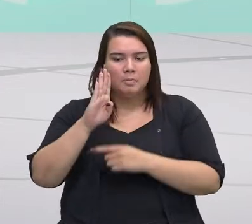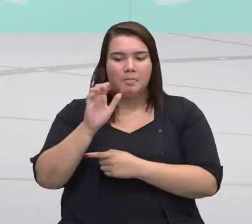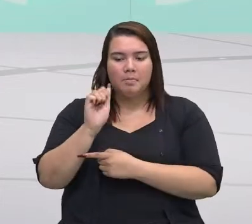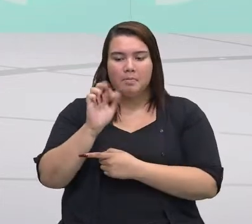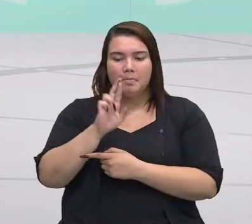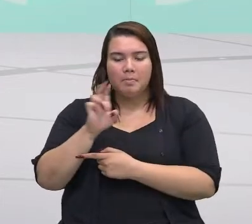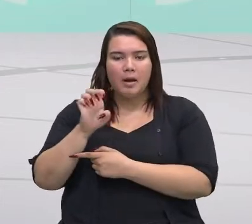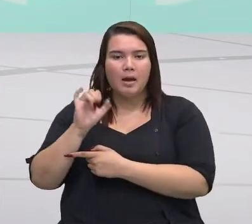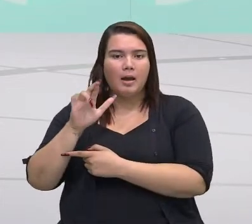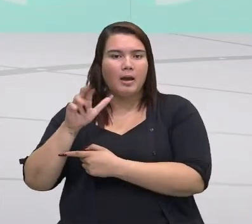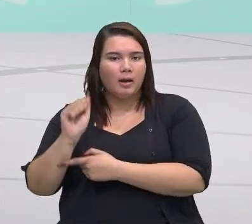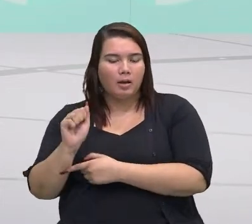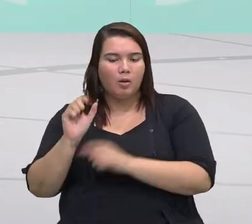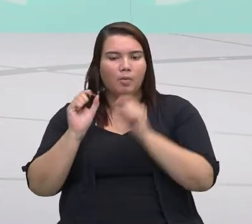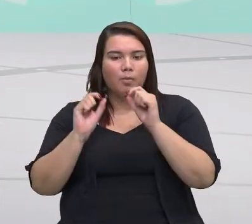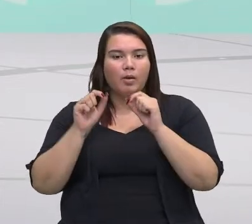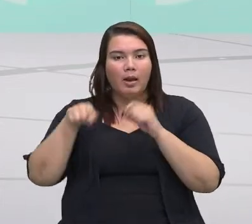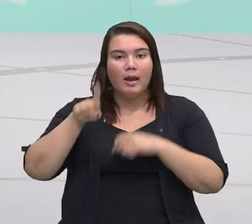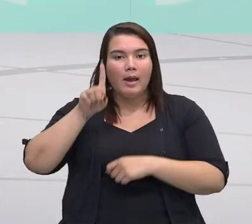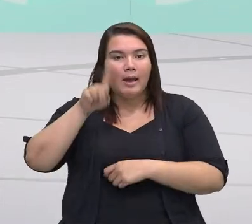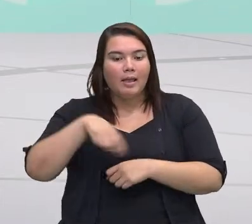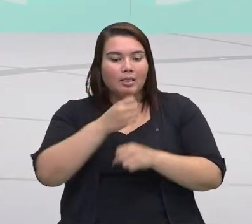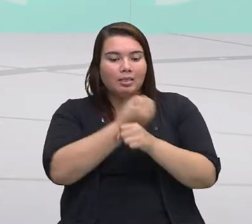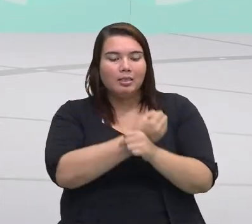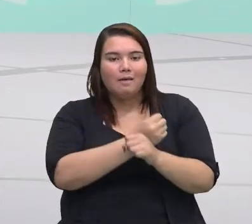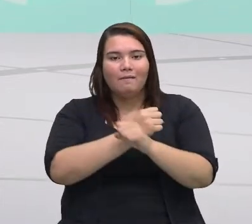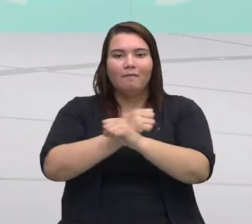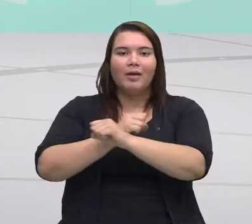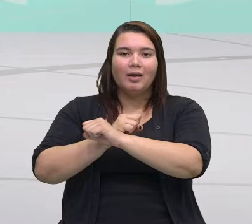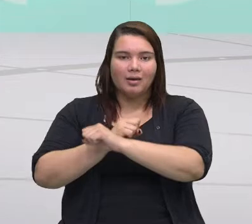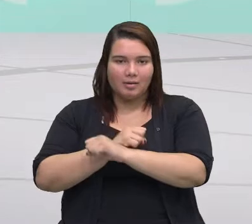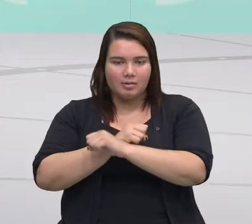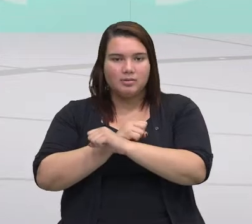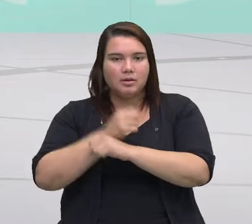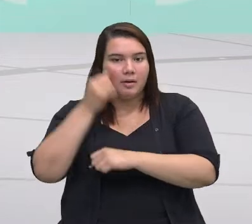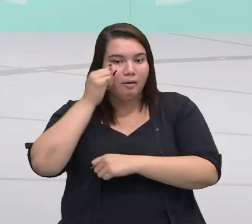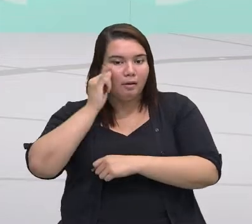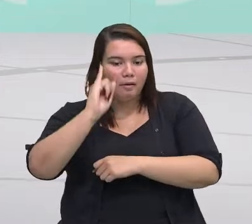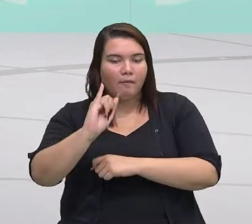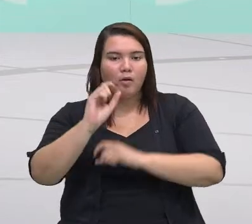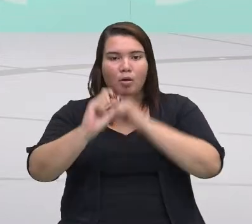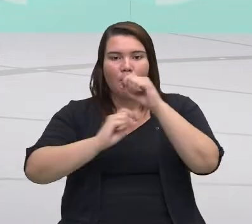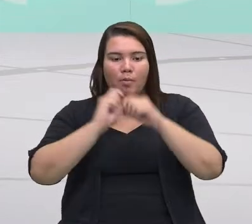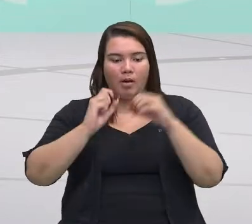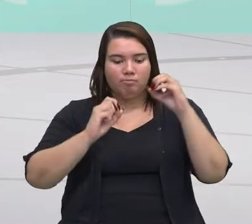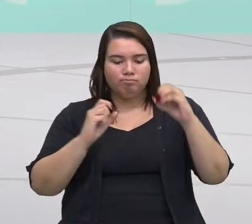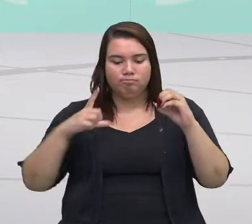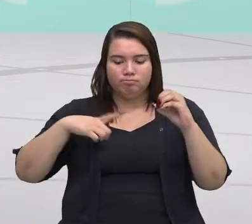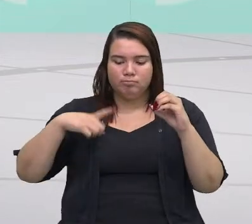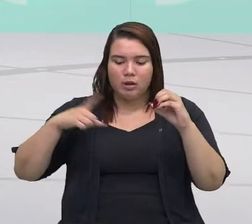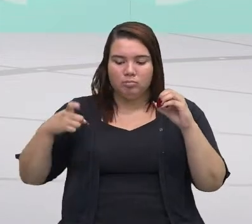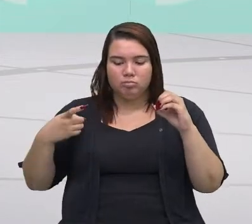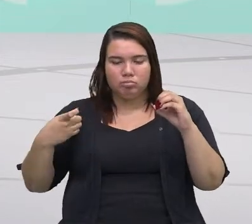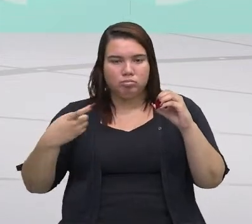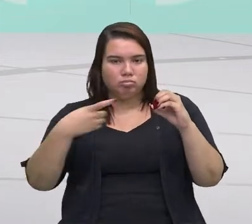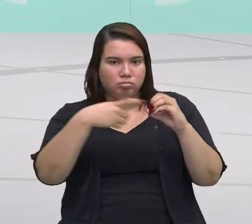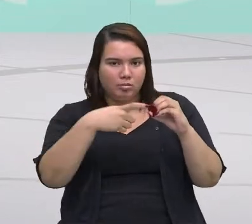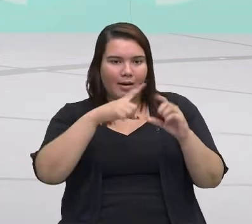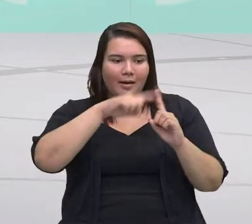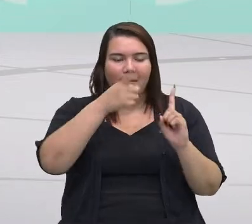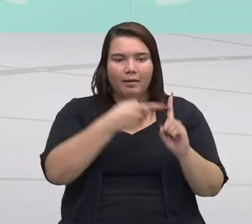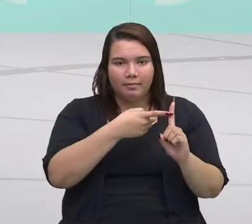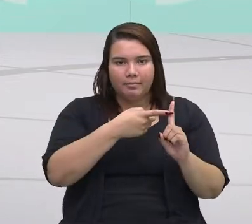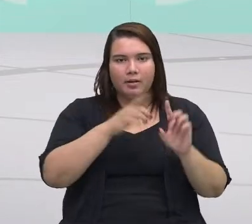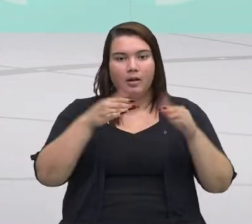são, justamente como o nome já fala, eles vão criar uma barreira para impedir com que o espermatozoide chegue ao óvulo. Então,